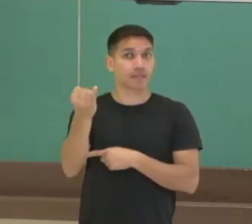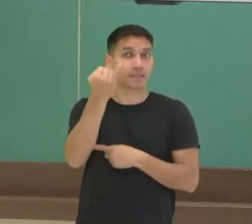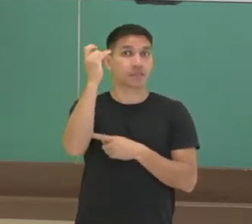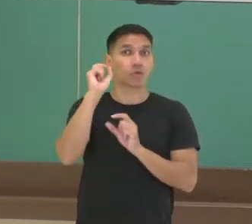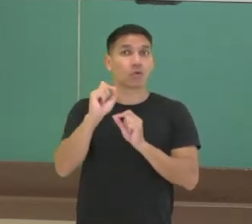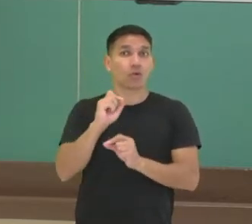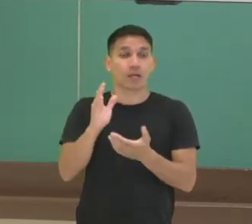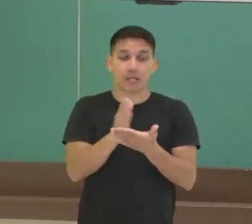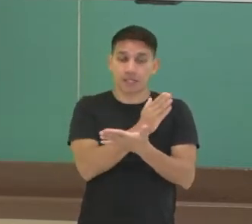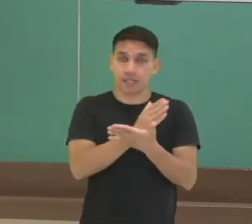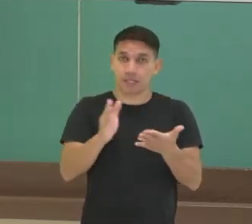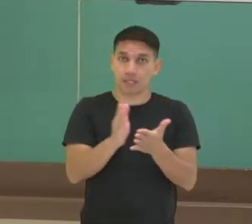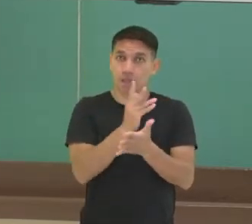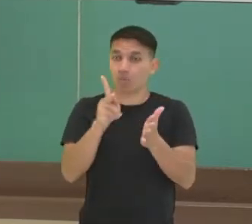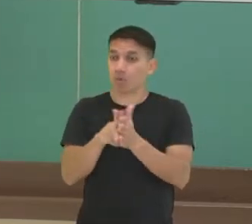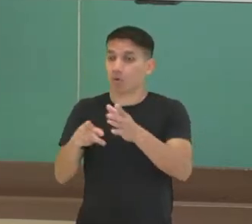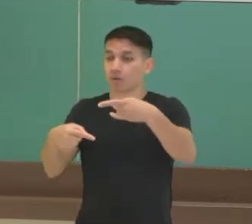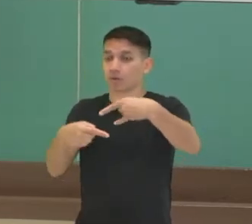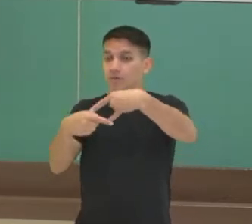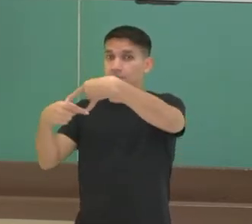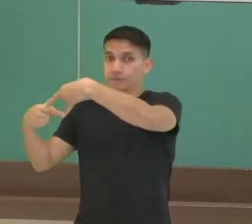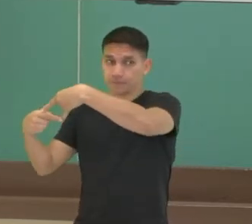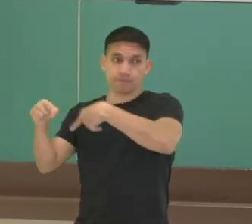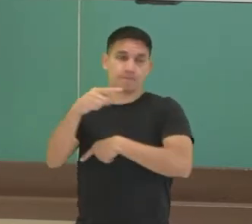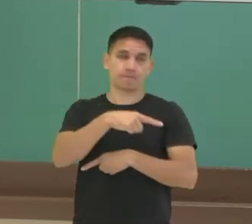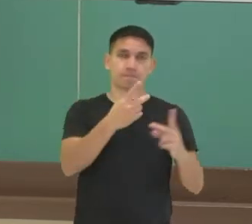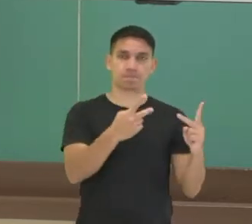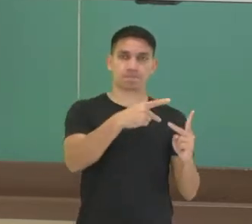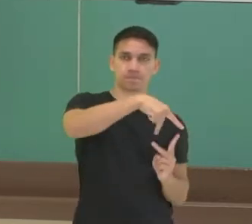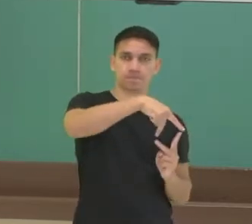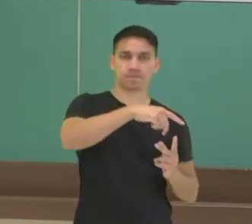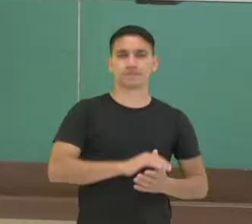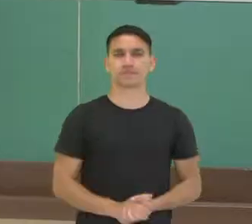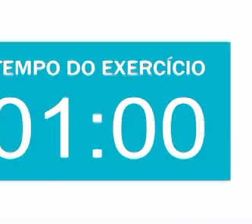separe corretamente trapézios e paralelogramos. E eu já volto.